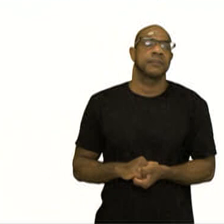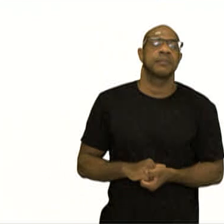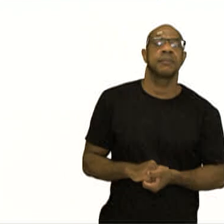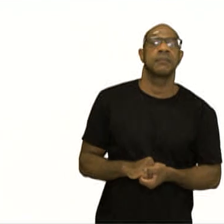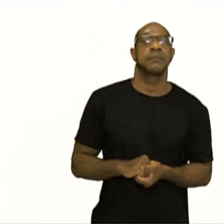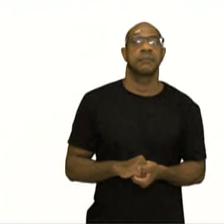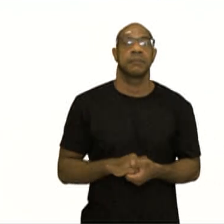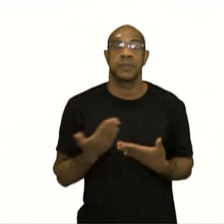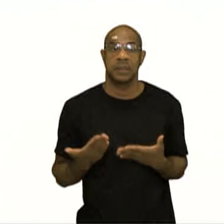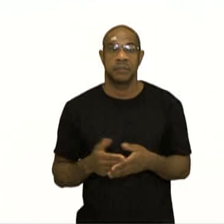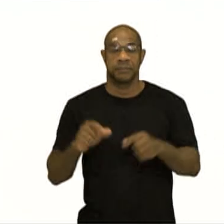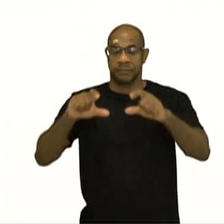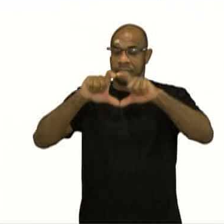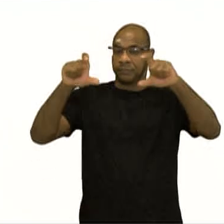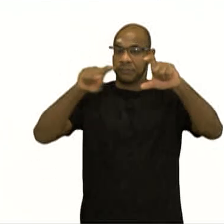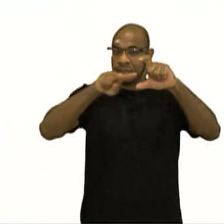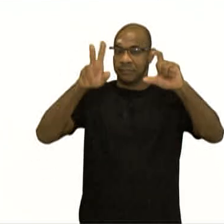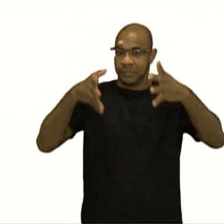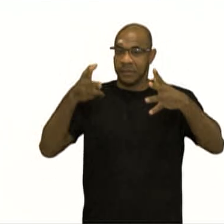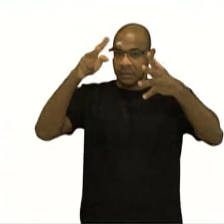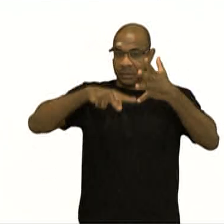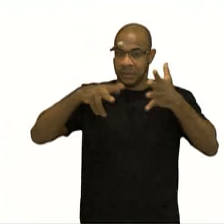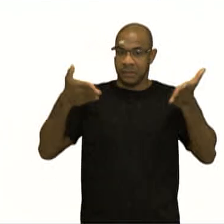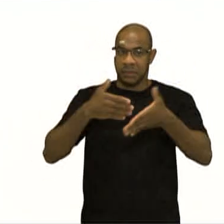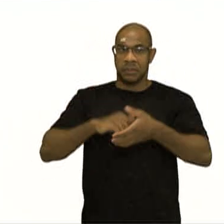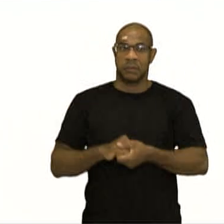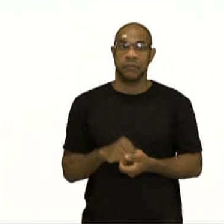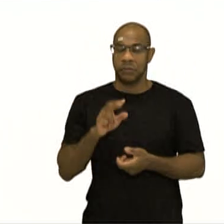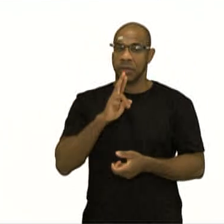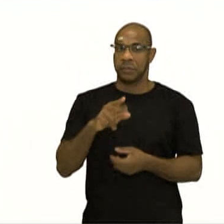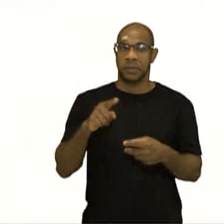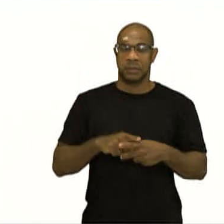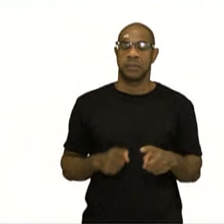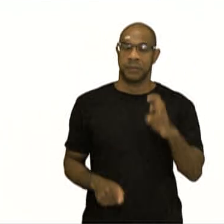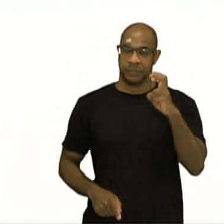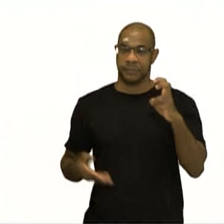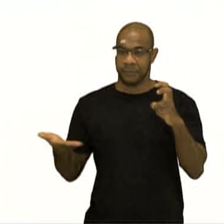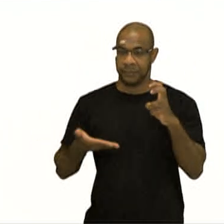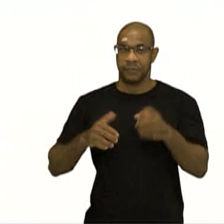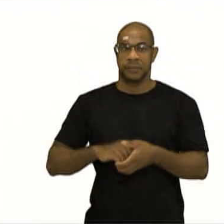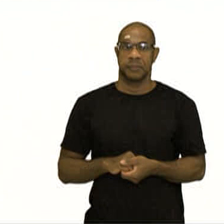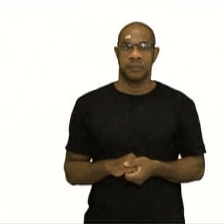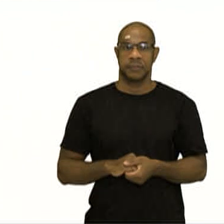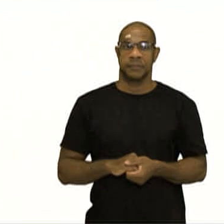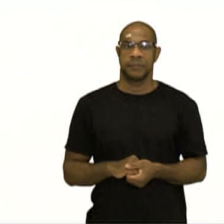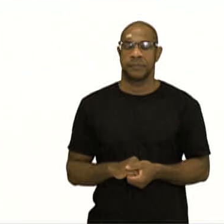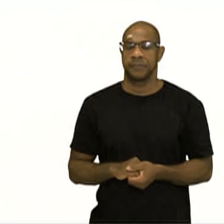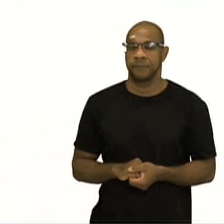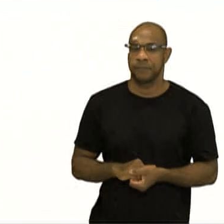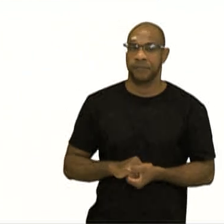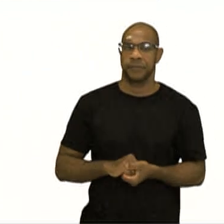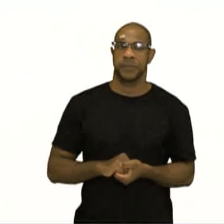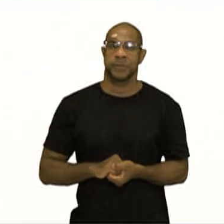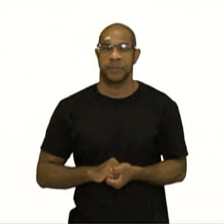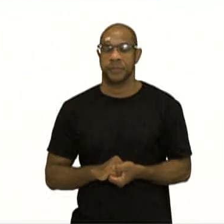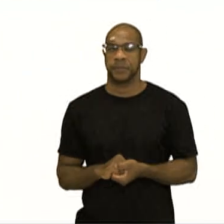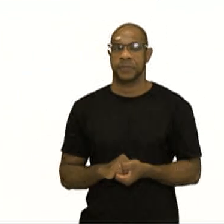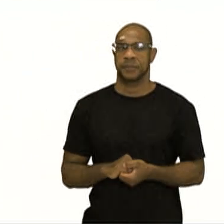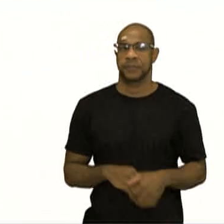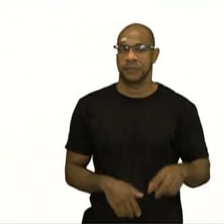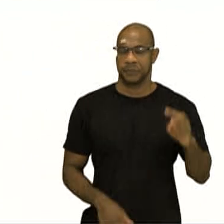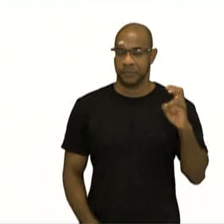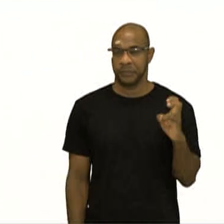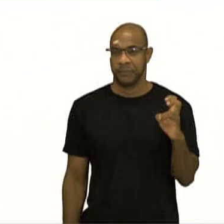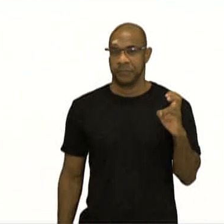Sobre esse trechinho que nós acabamos de ler, vocês vão responder a número 5. According to UNESCO, what does need to